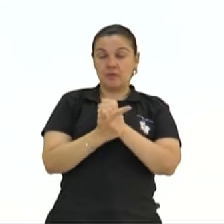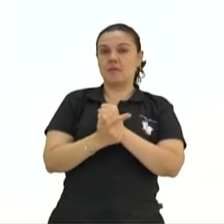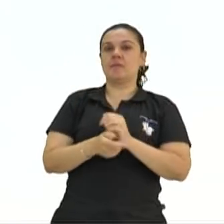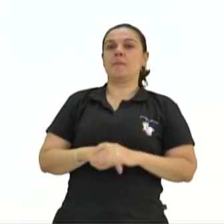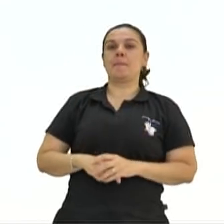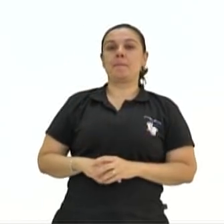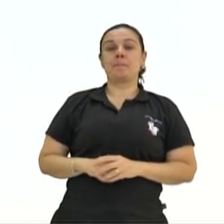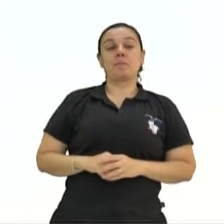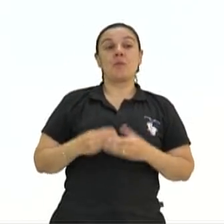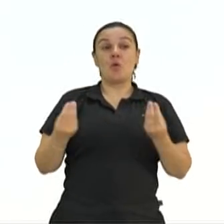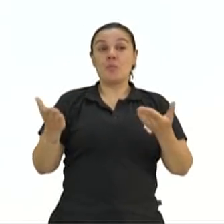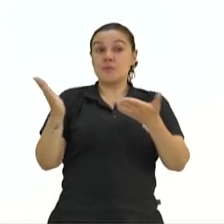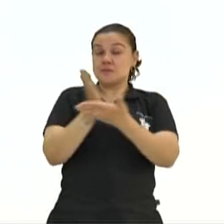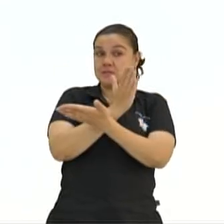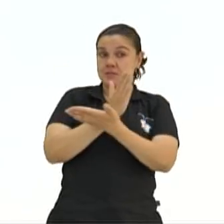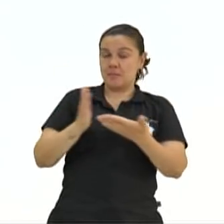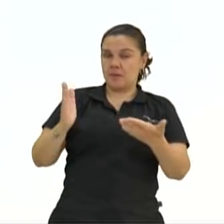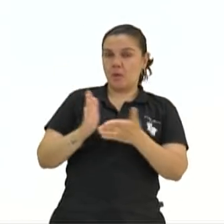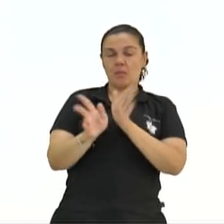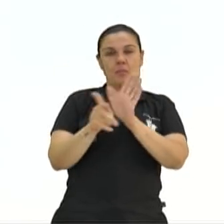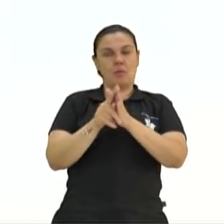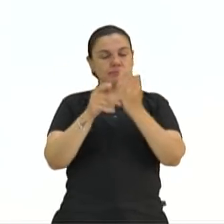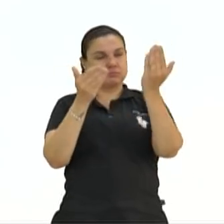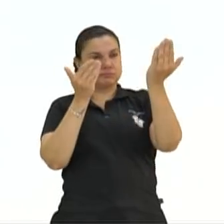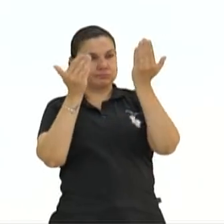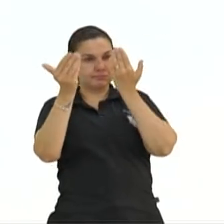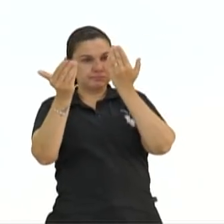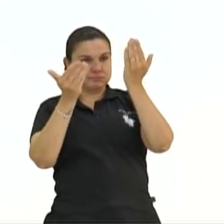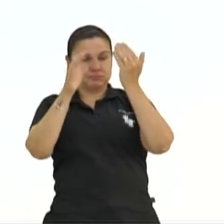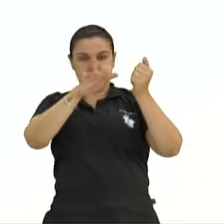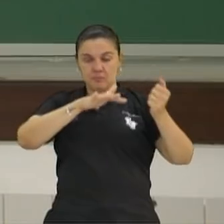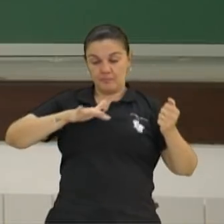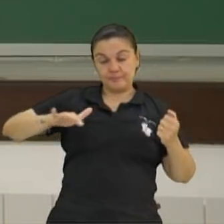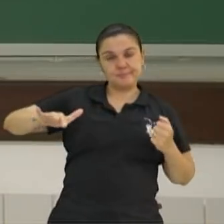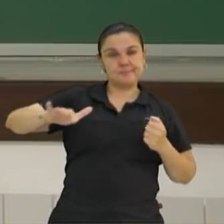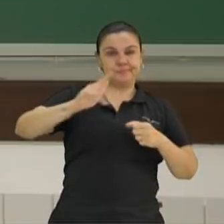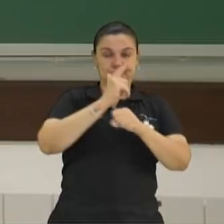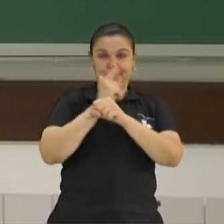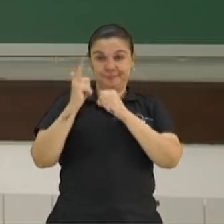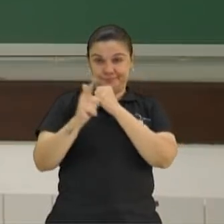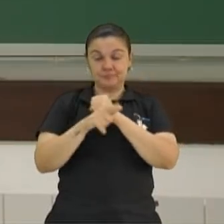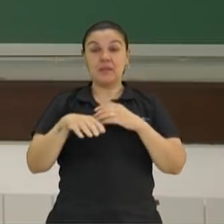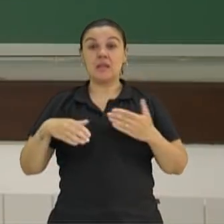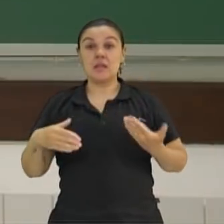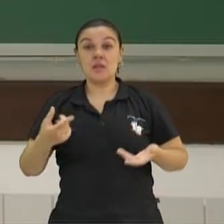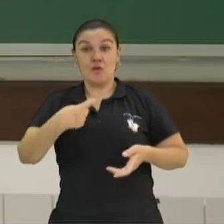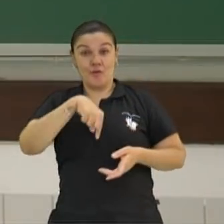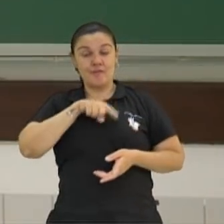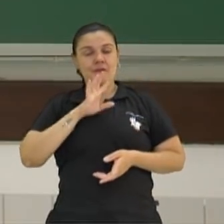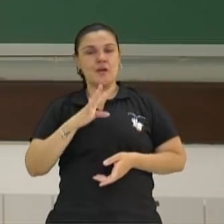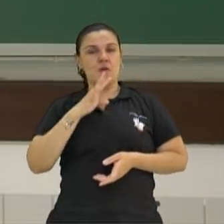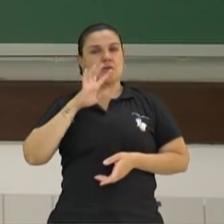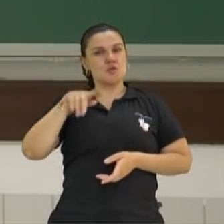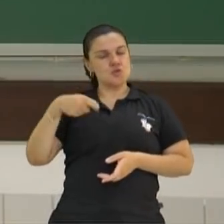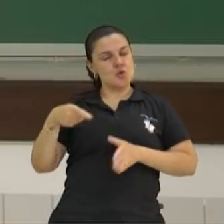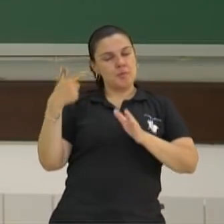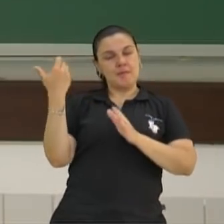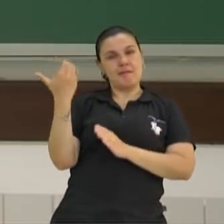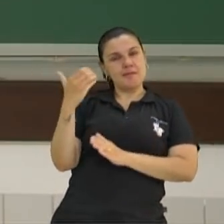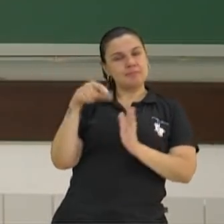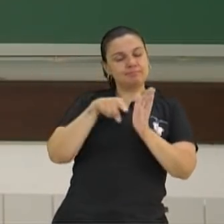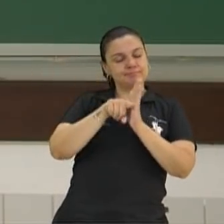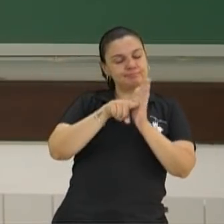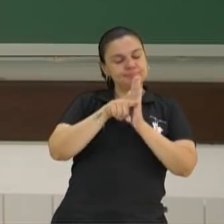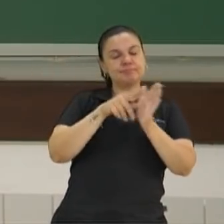região como categorias básicas de análise do espaço geográfico. Então nós vamos conhecer um pouco mais sobre essa ciência e